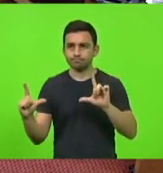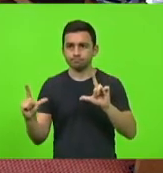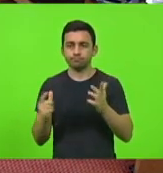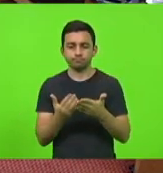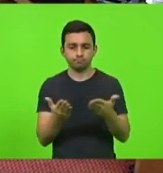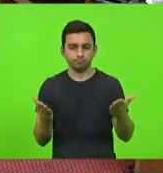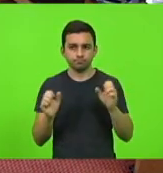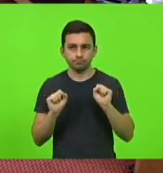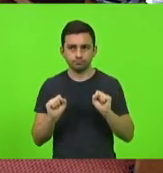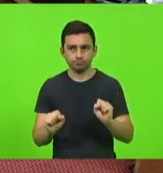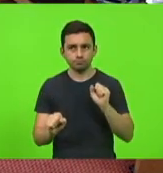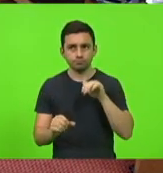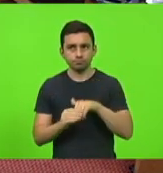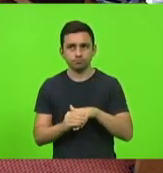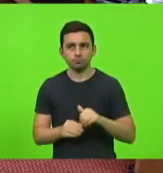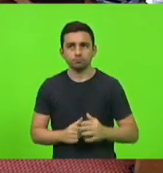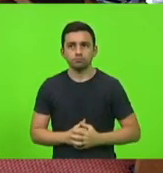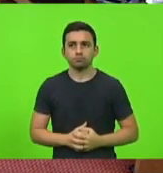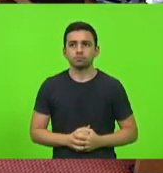possam exercer seu direito de voto.